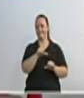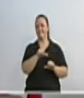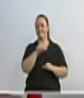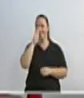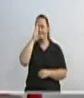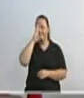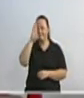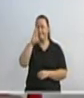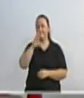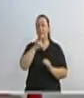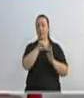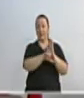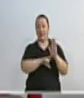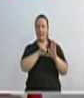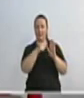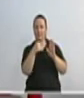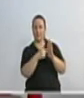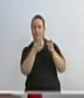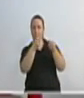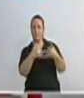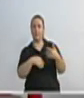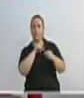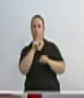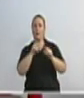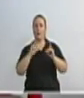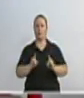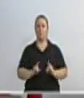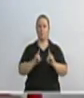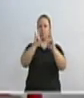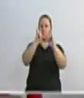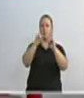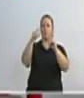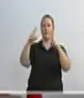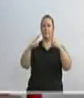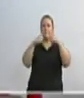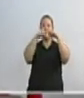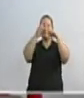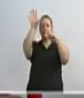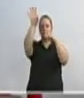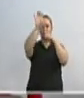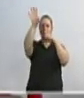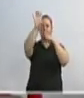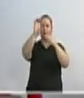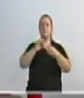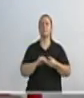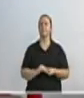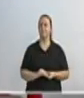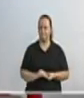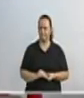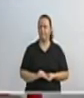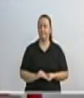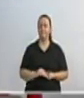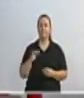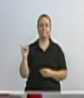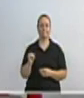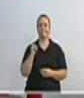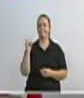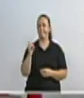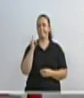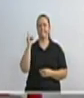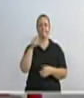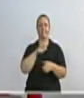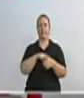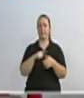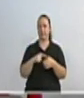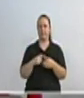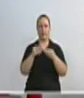aquela que estabelece a instalação de antenas sobre os prédios, que é muito importante para a cidade, já tem estudo realizado que não traz prejuízo para a